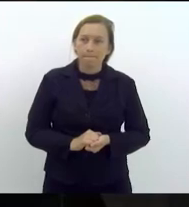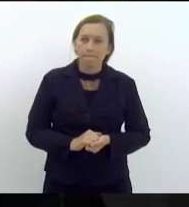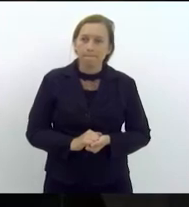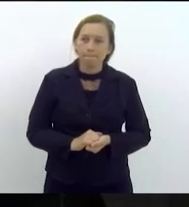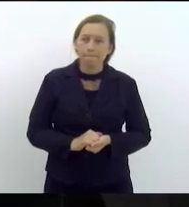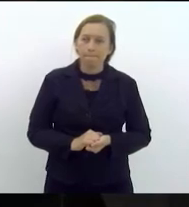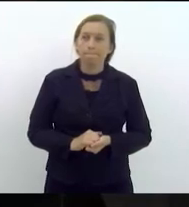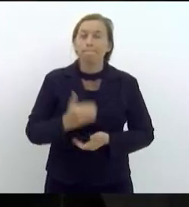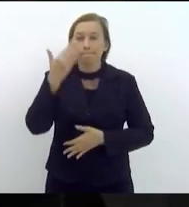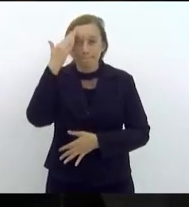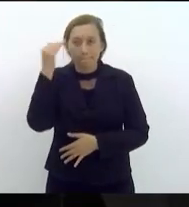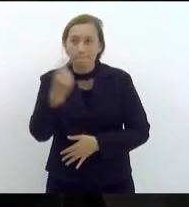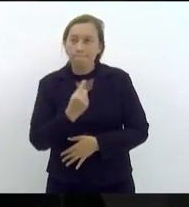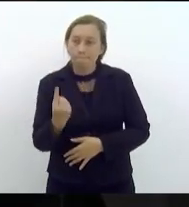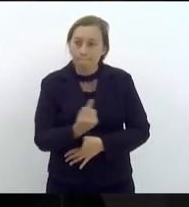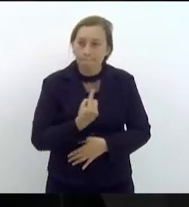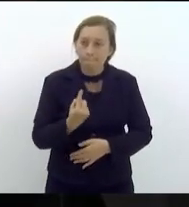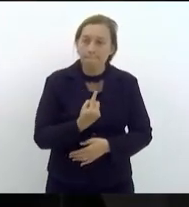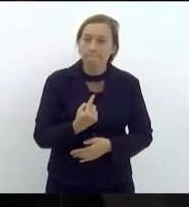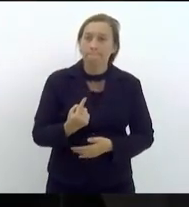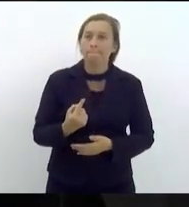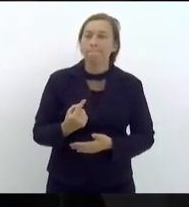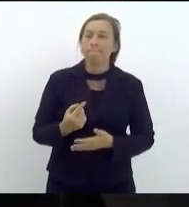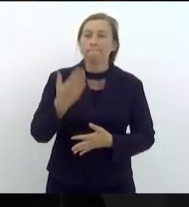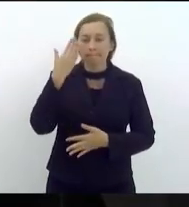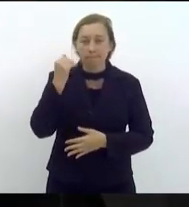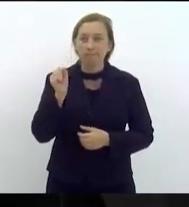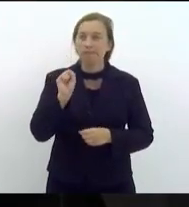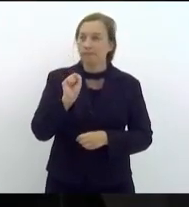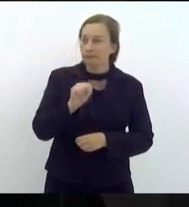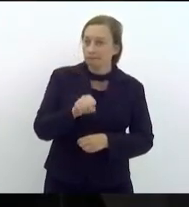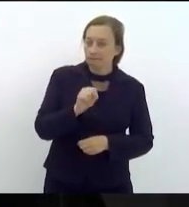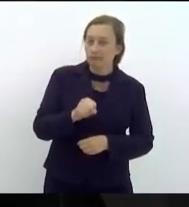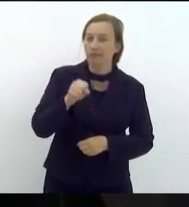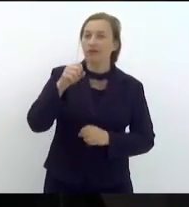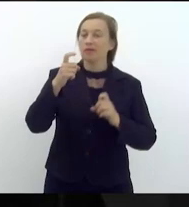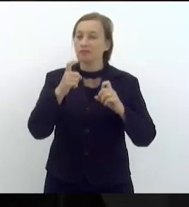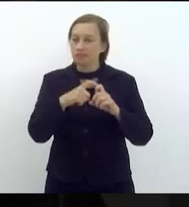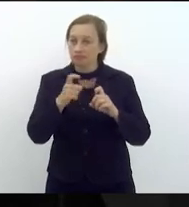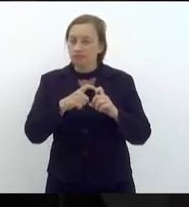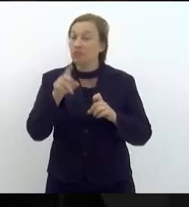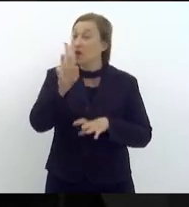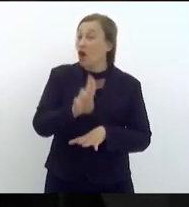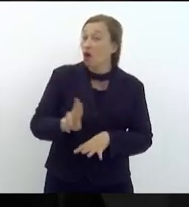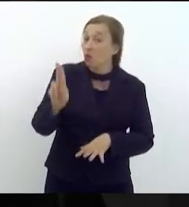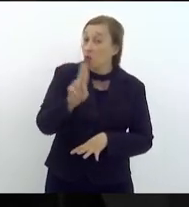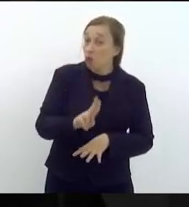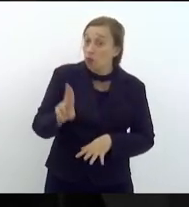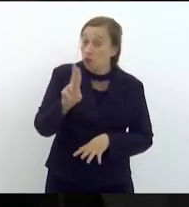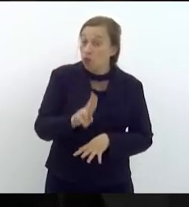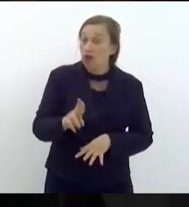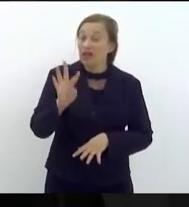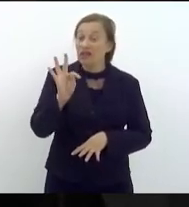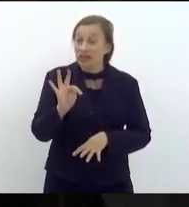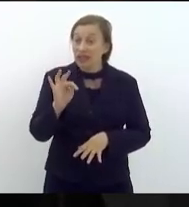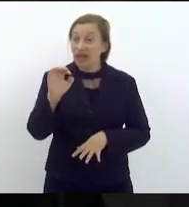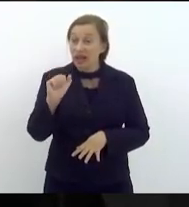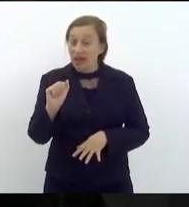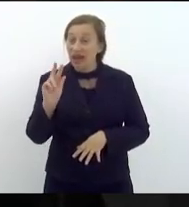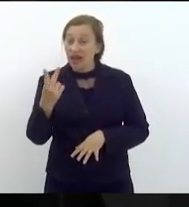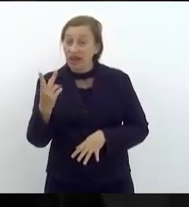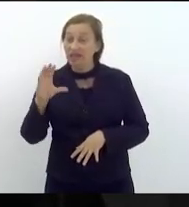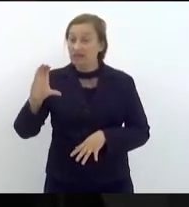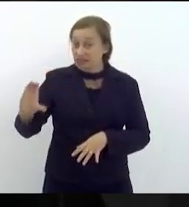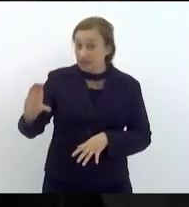nós sabemos que há avanço sim na medicina No que diz respeito a utilização do thc do